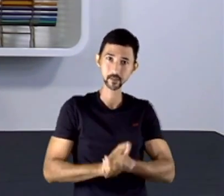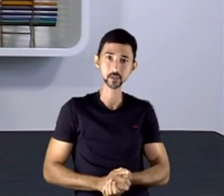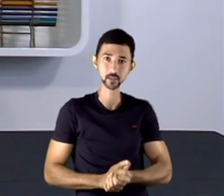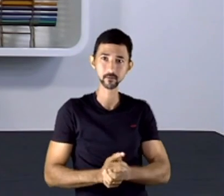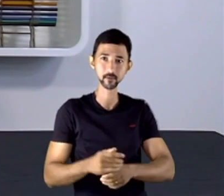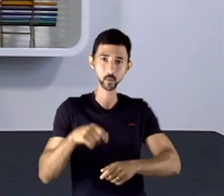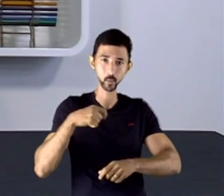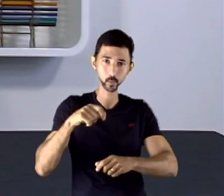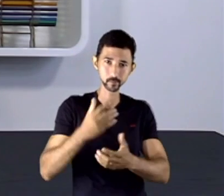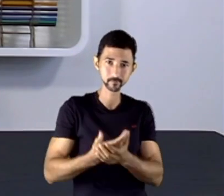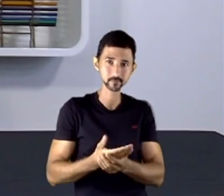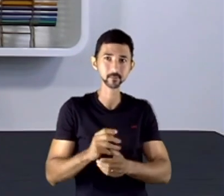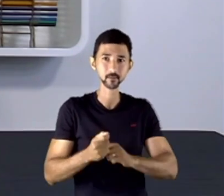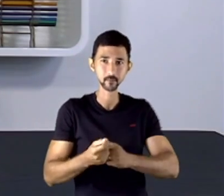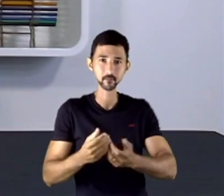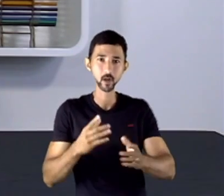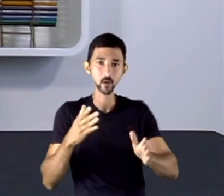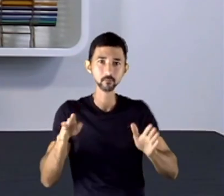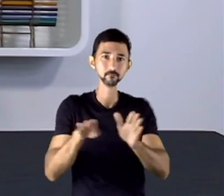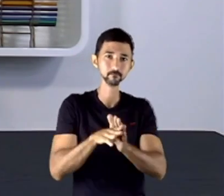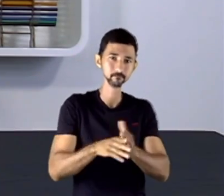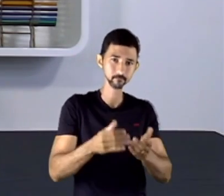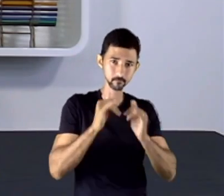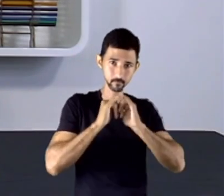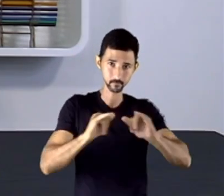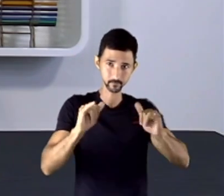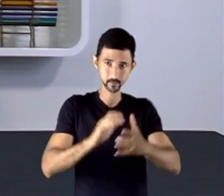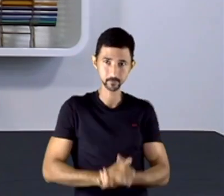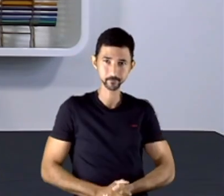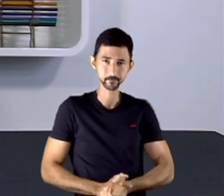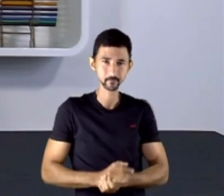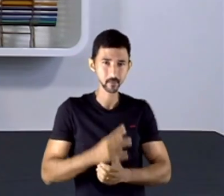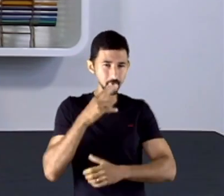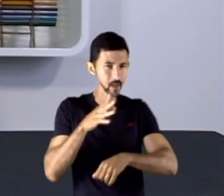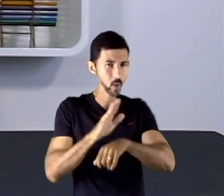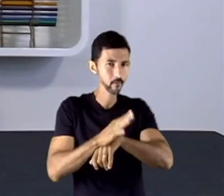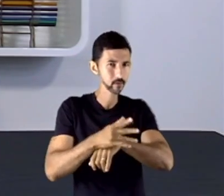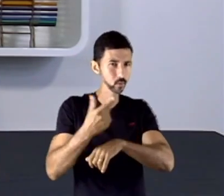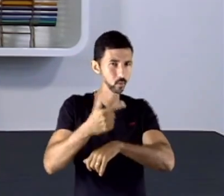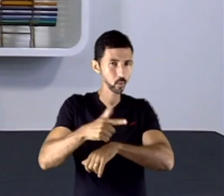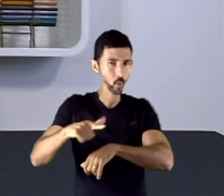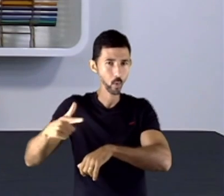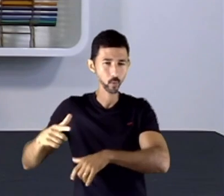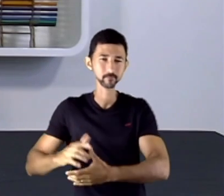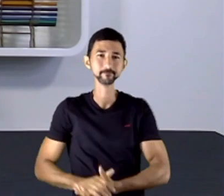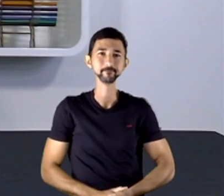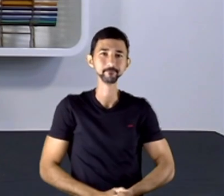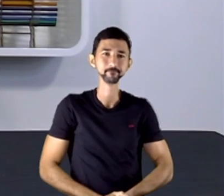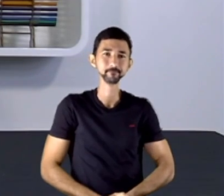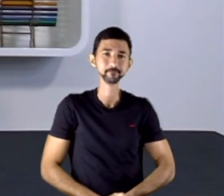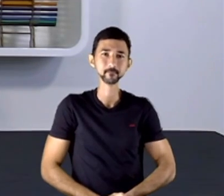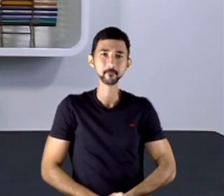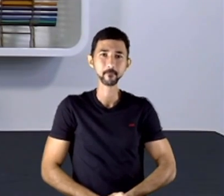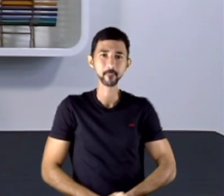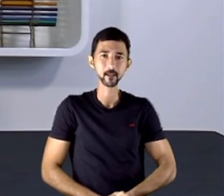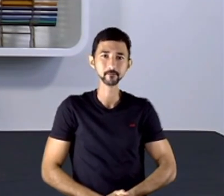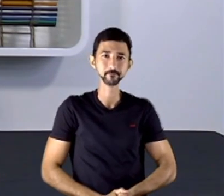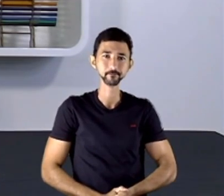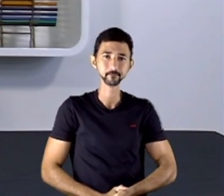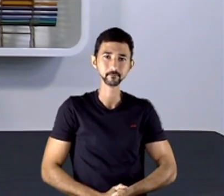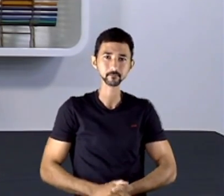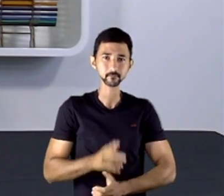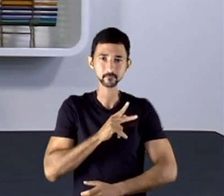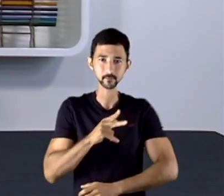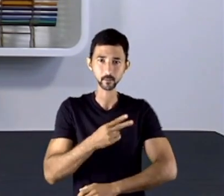ativar o sininho, né, para chegar a notificação e veja lá quantas vezes você quiser, beleza? Eu sou o professor